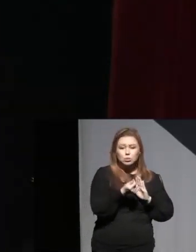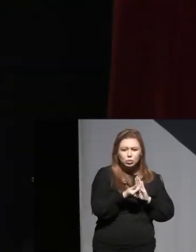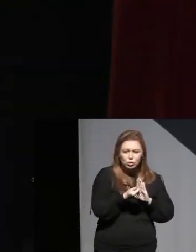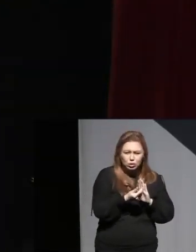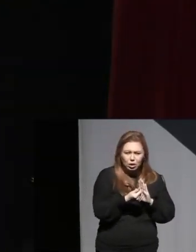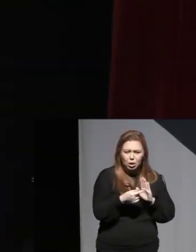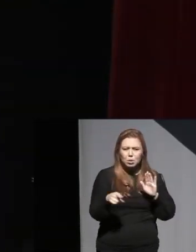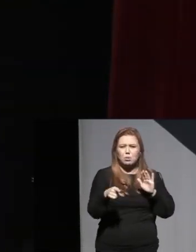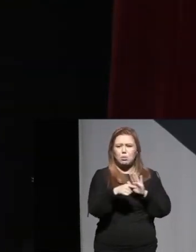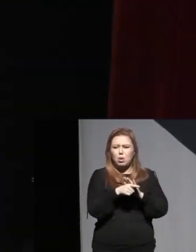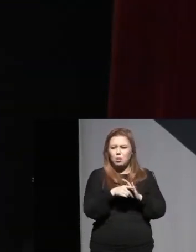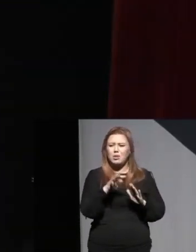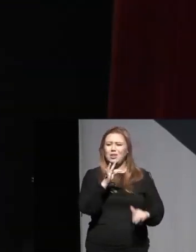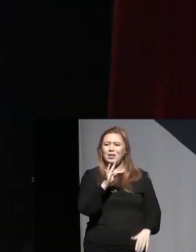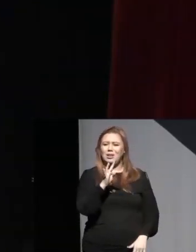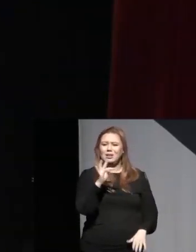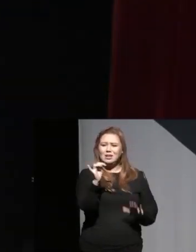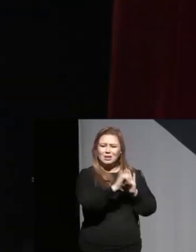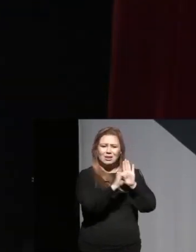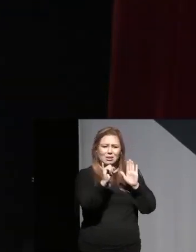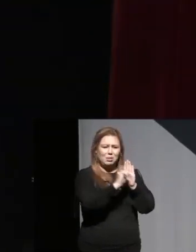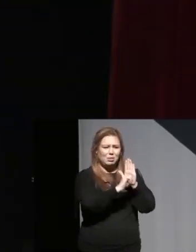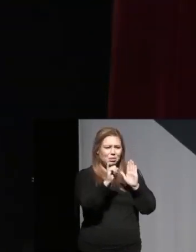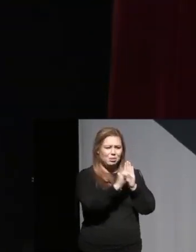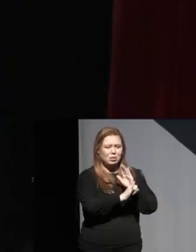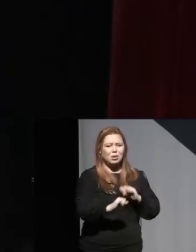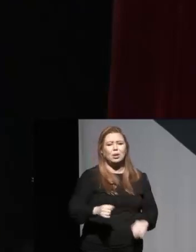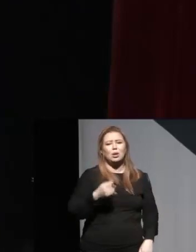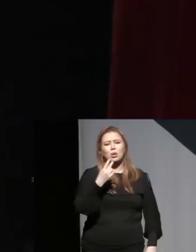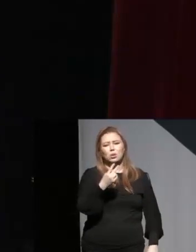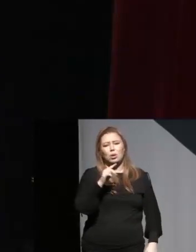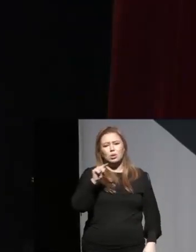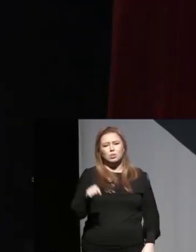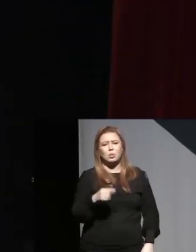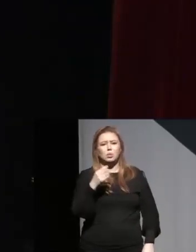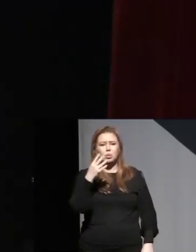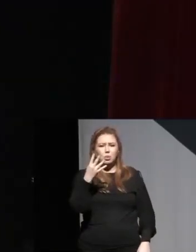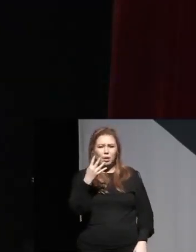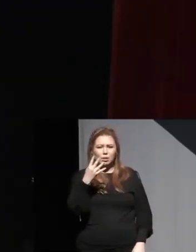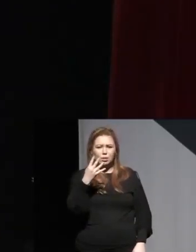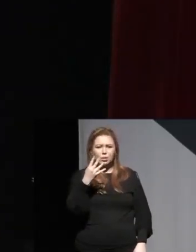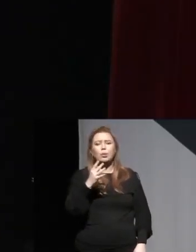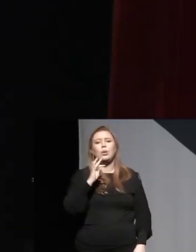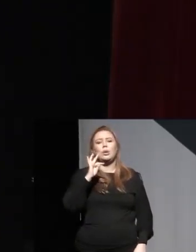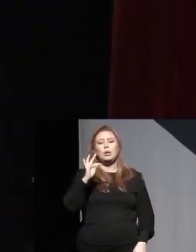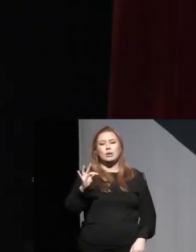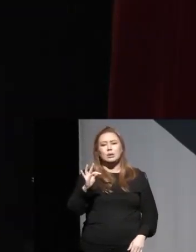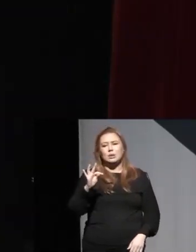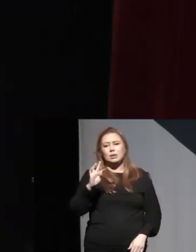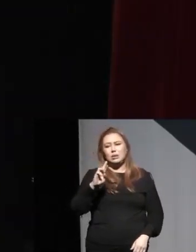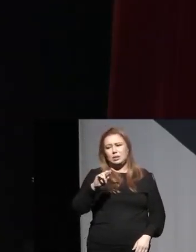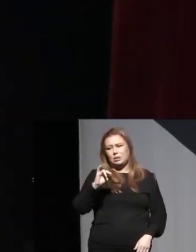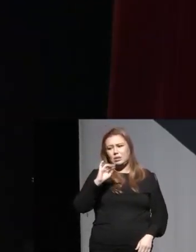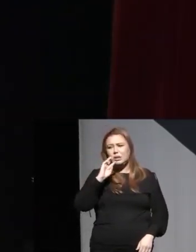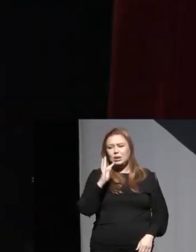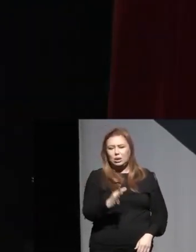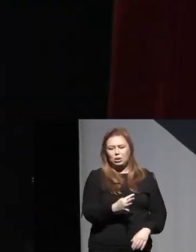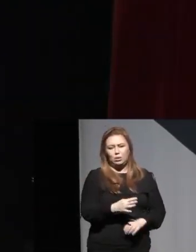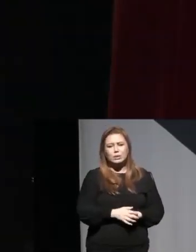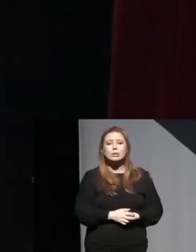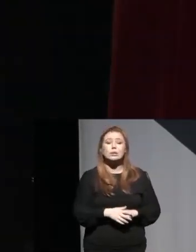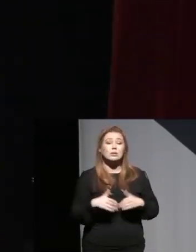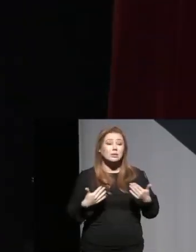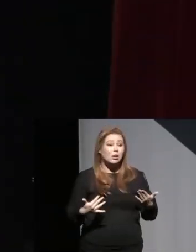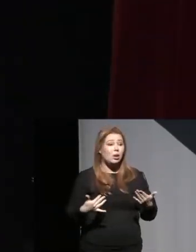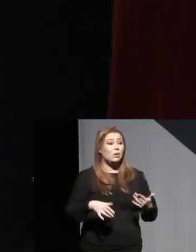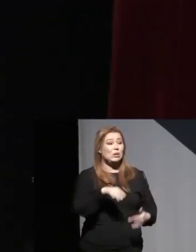a receita da parte de tributos, é 2,4 trilhões. Ou seja, quase 50%